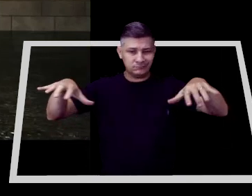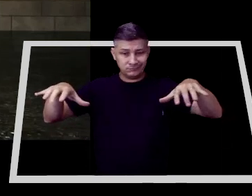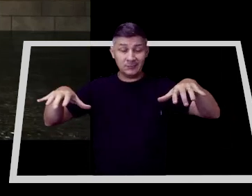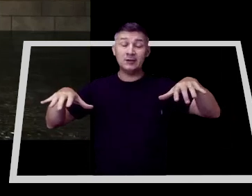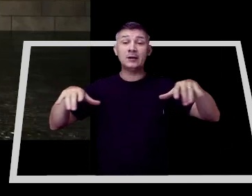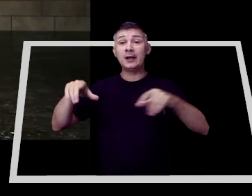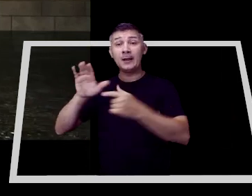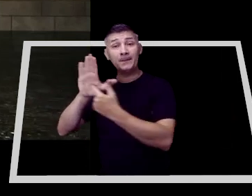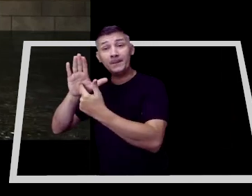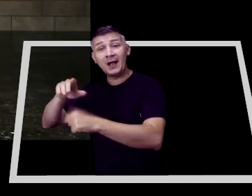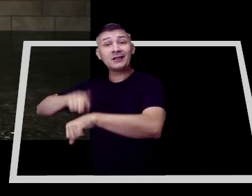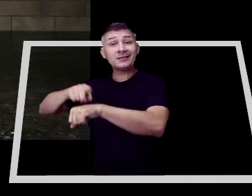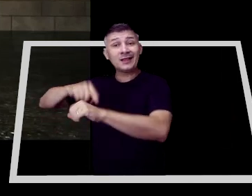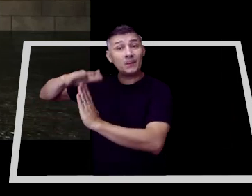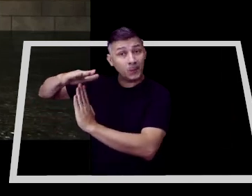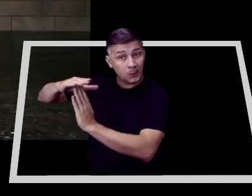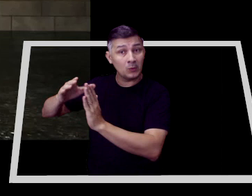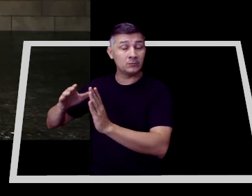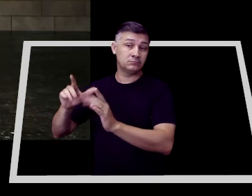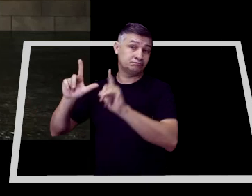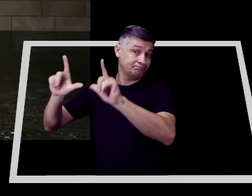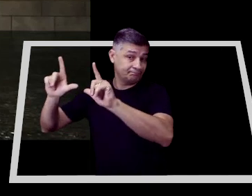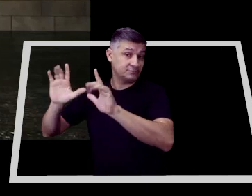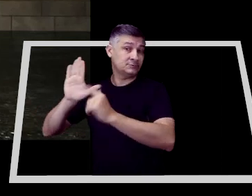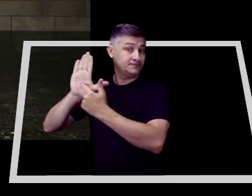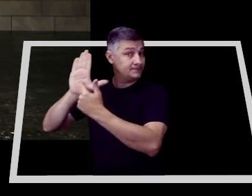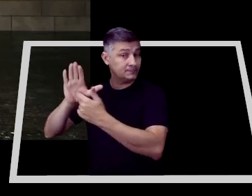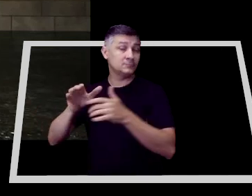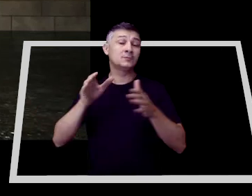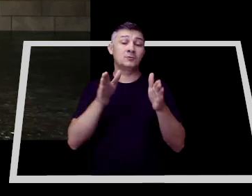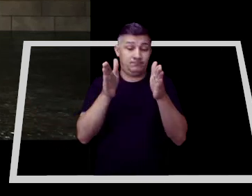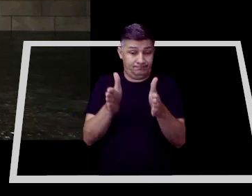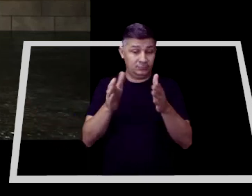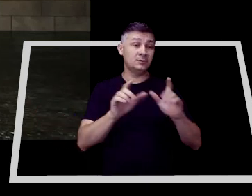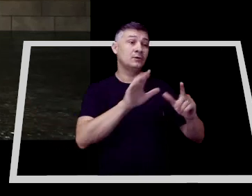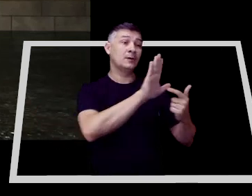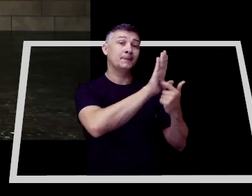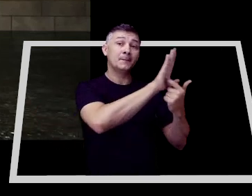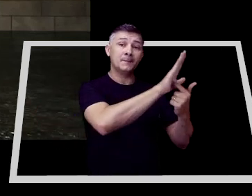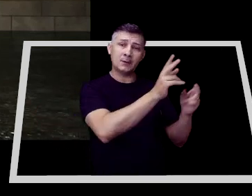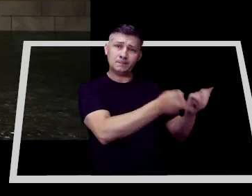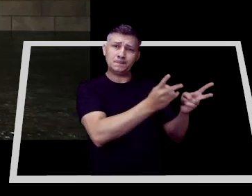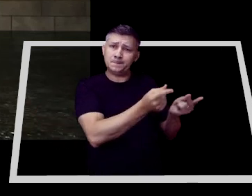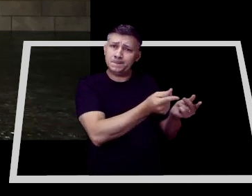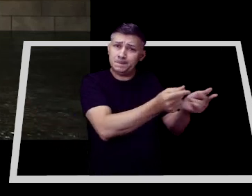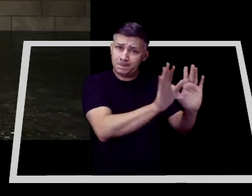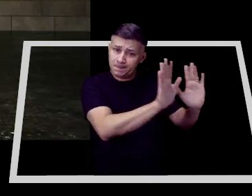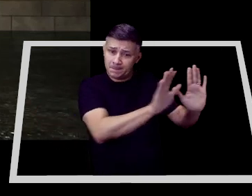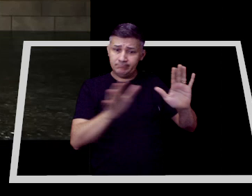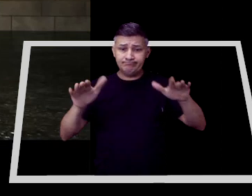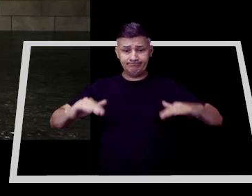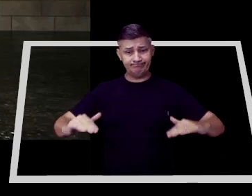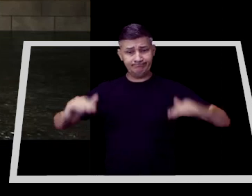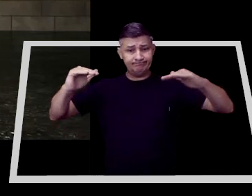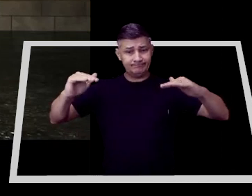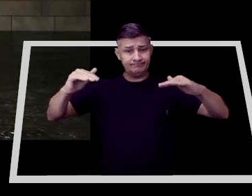e o acervo permanente, gerando essa situação que nos parecia muito interessante. Seria possível, por meio